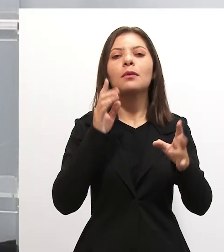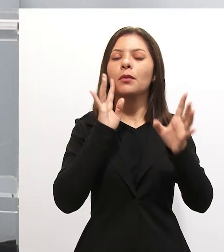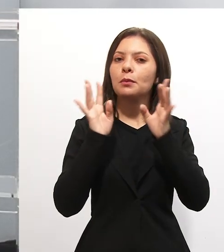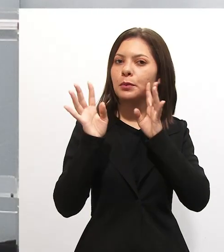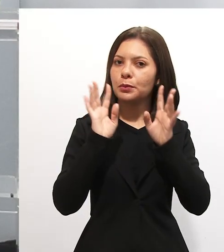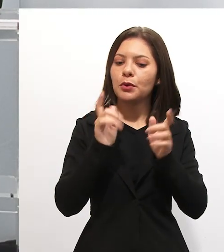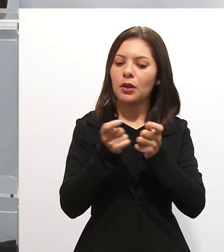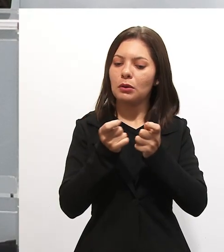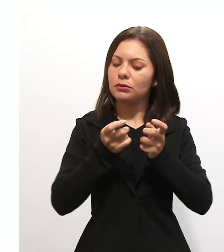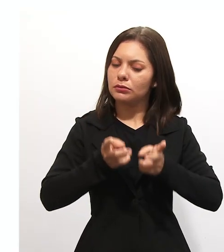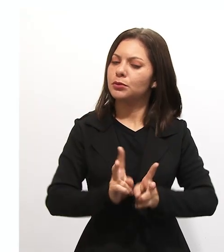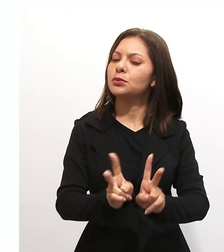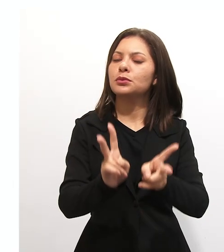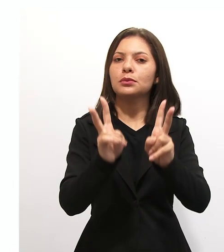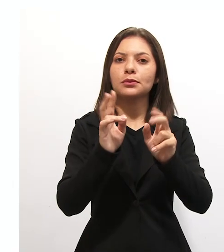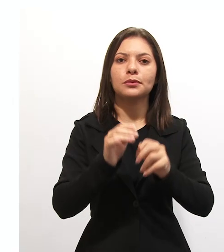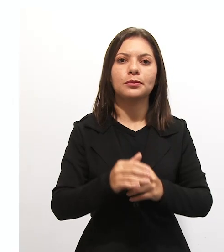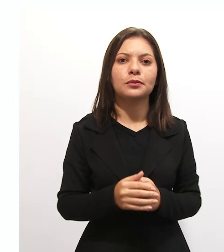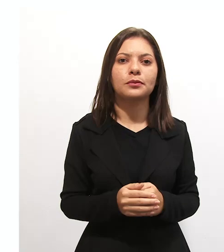certo.